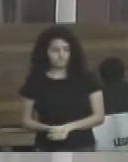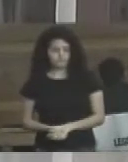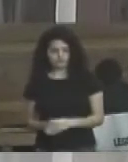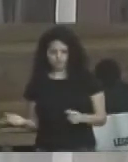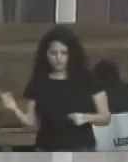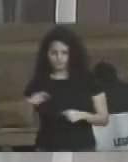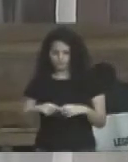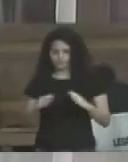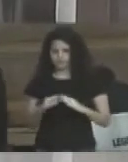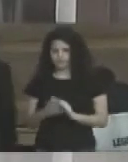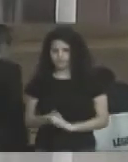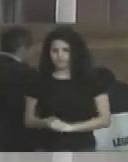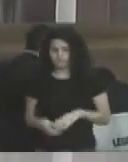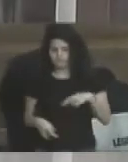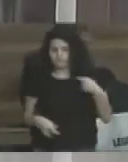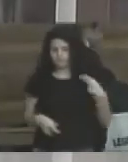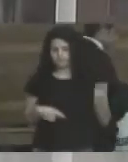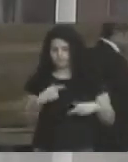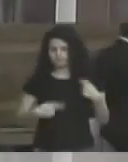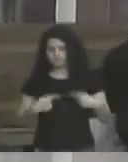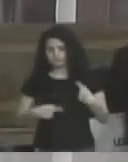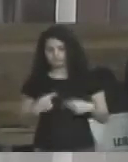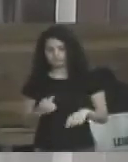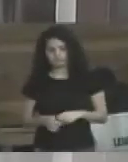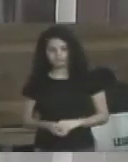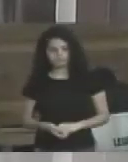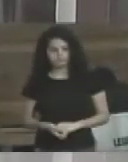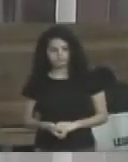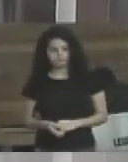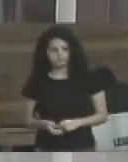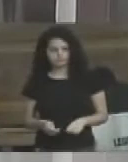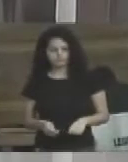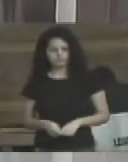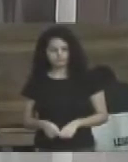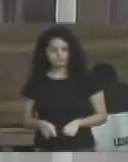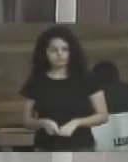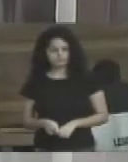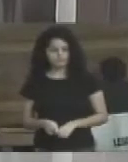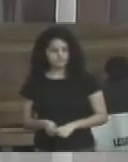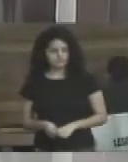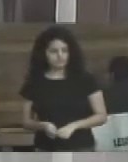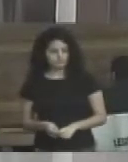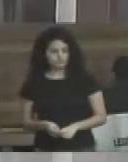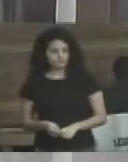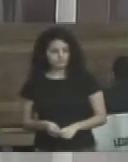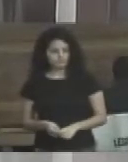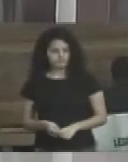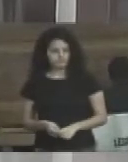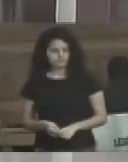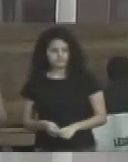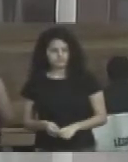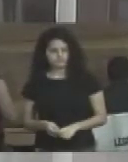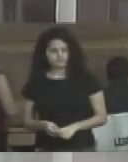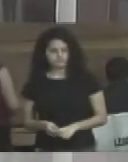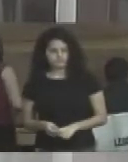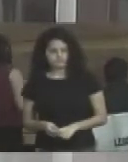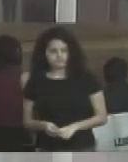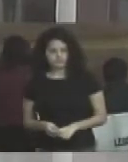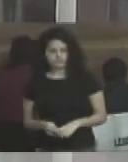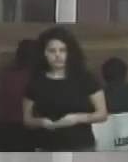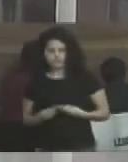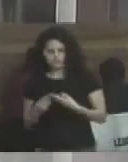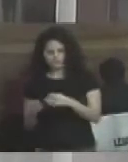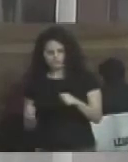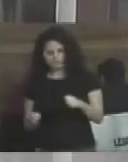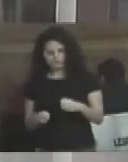Após a discussão pertinente ao empreendimento, criamos uma emenda parlamentar a serem executadas pela construtora,